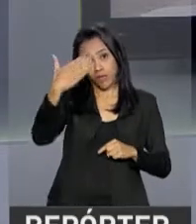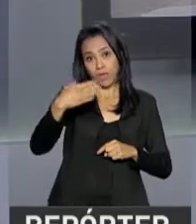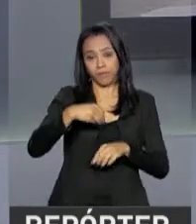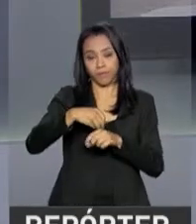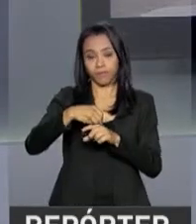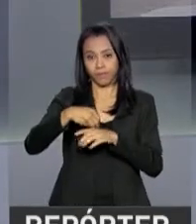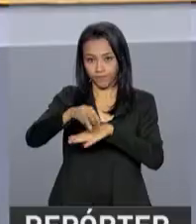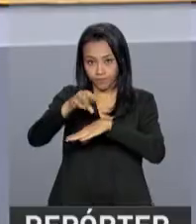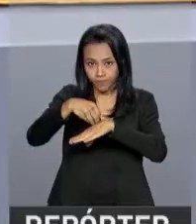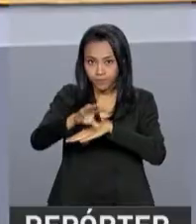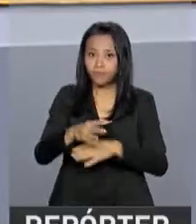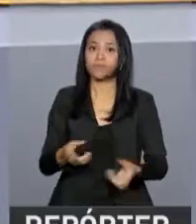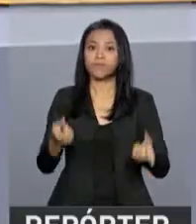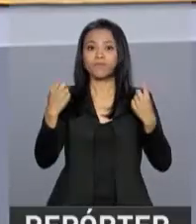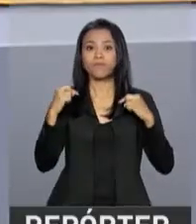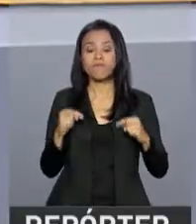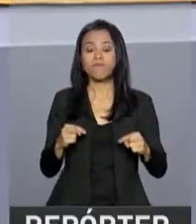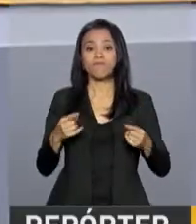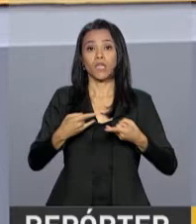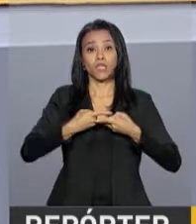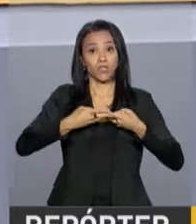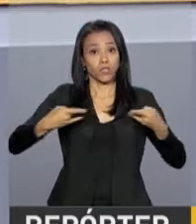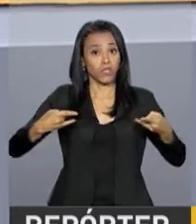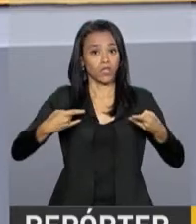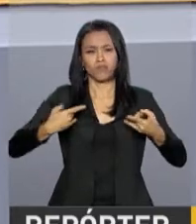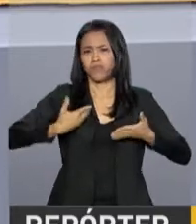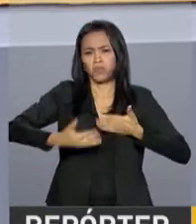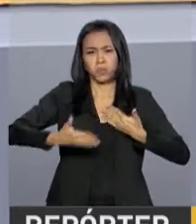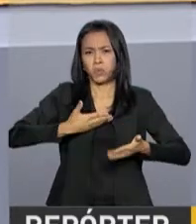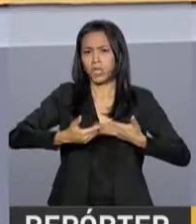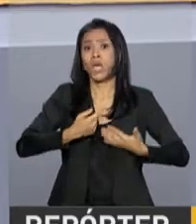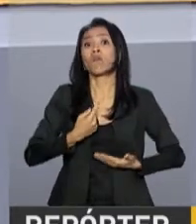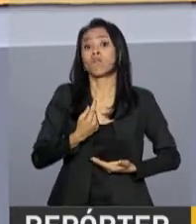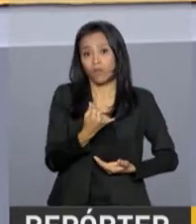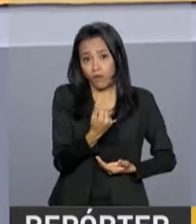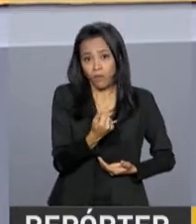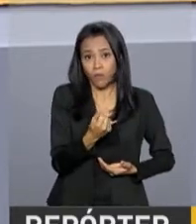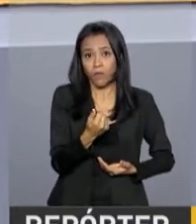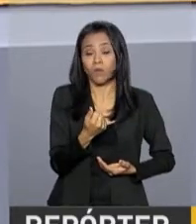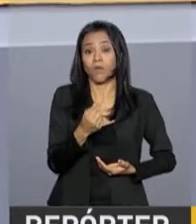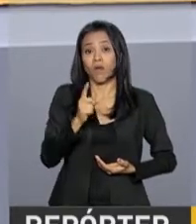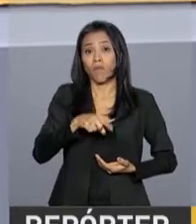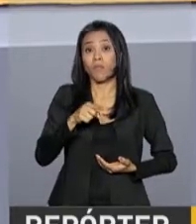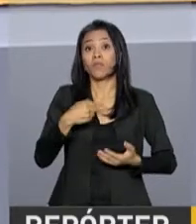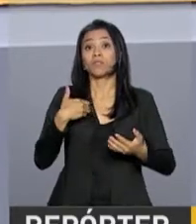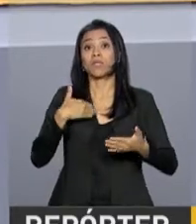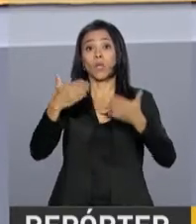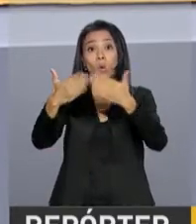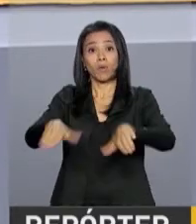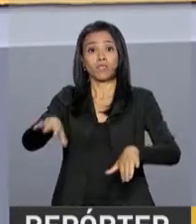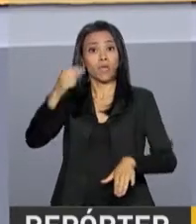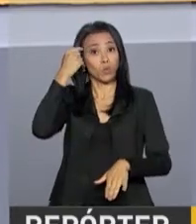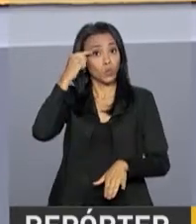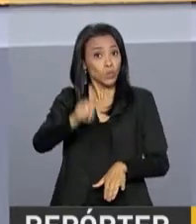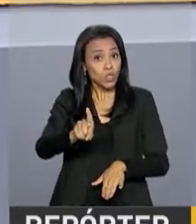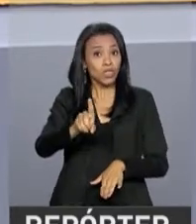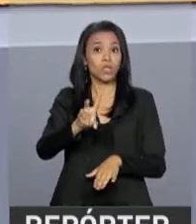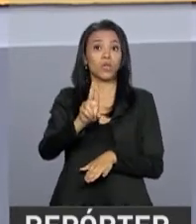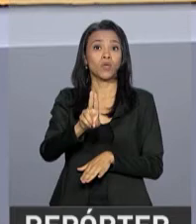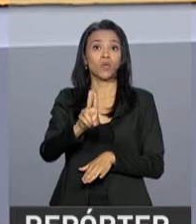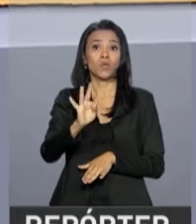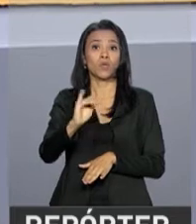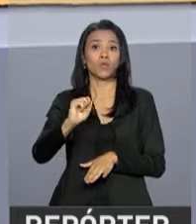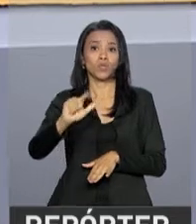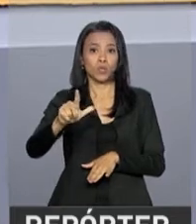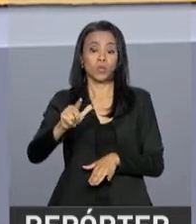informações os cheques de qualquer valor passam a ser compensados em apenas um dia útil a mudança que